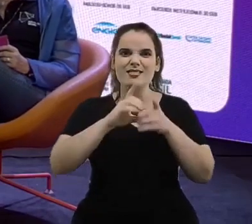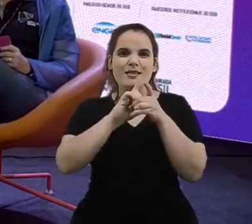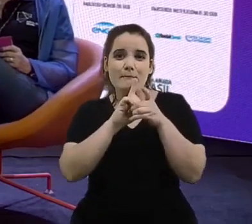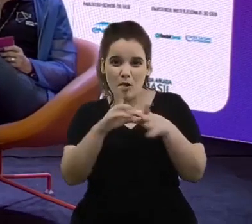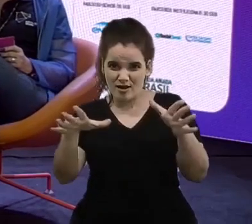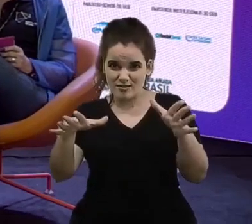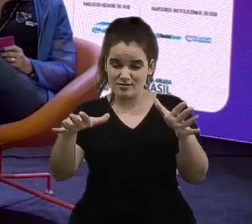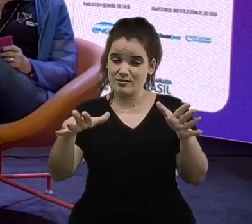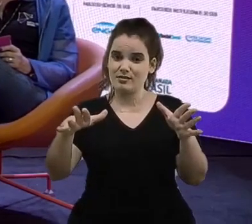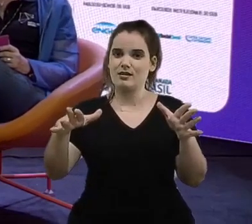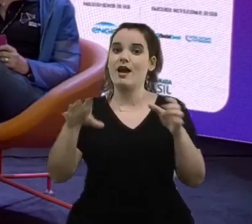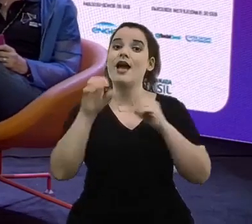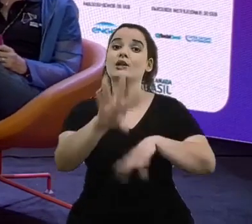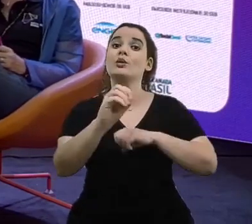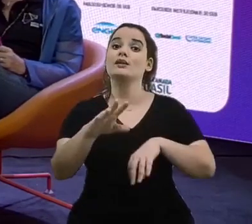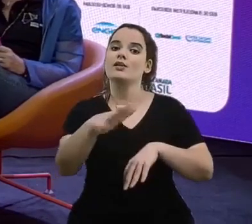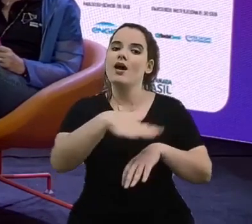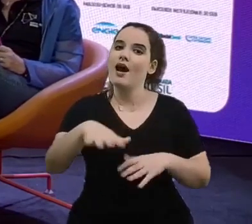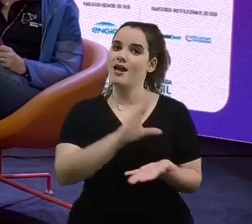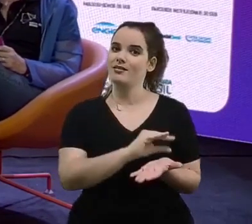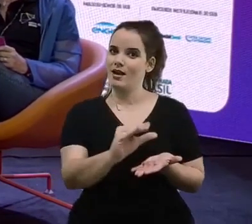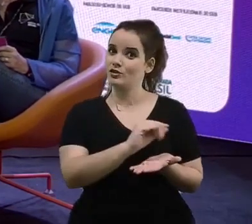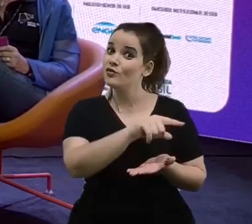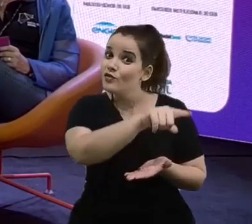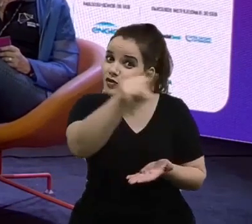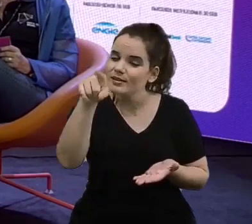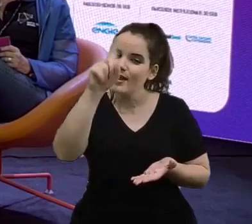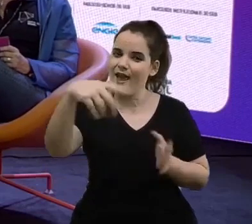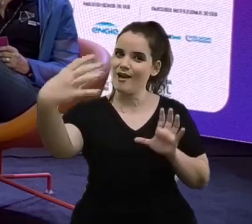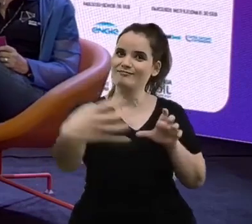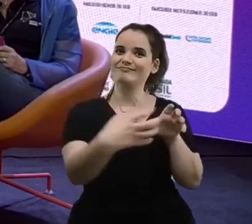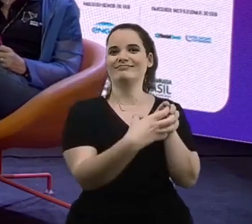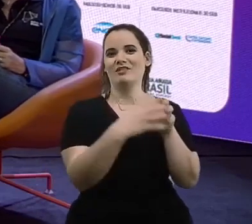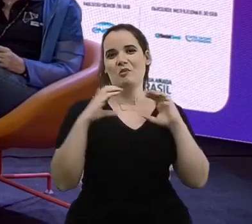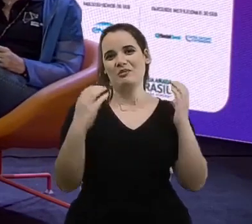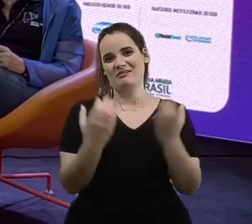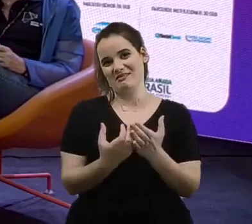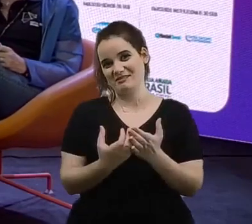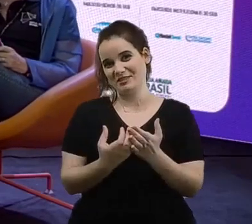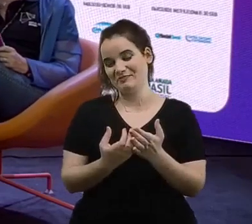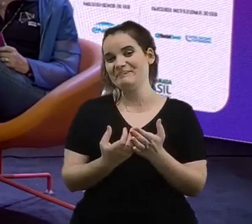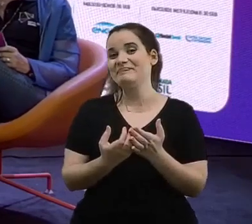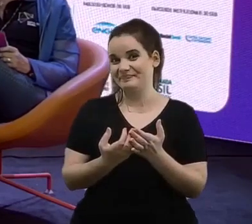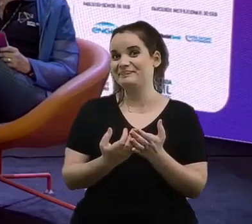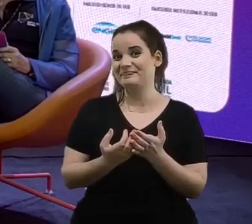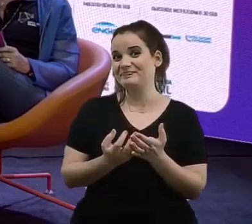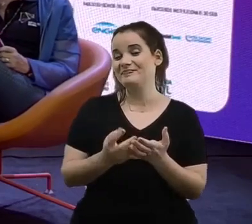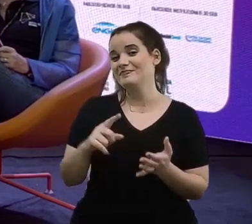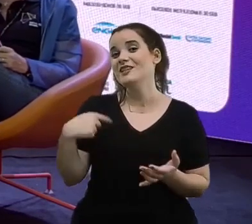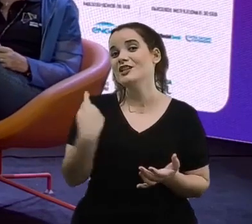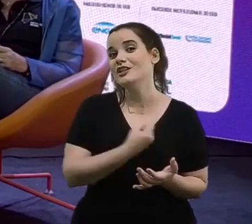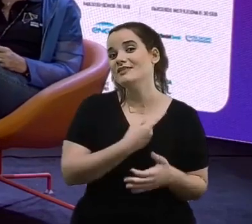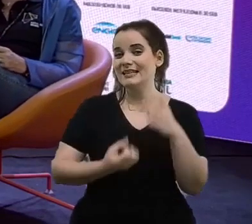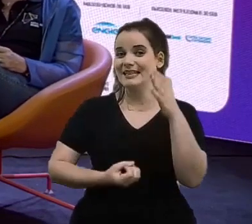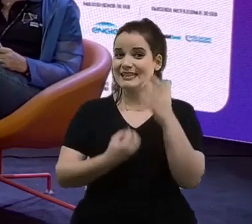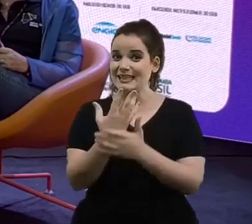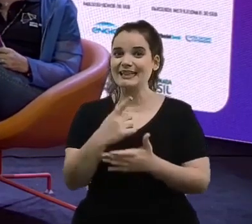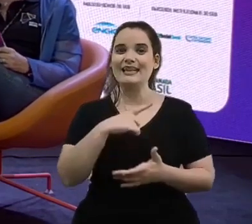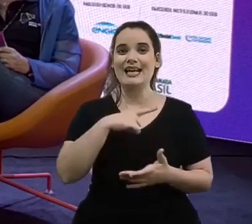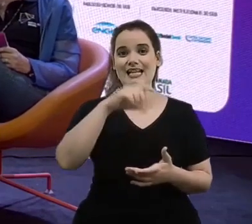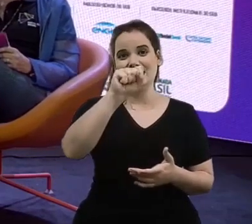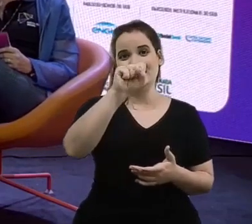parabéns time. A gente chegou a trabalhar com outro time na outra secretaria, no outro laboratório, com outra secretaria